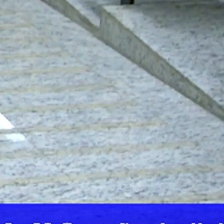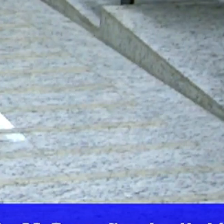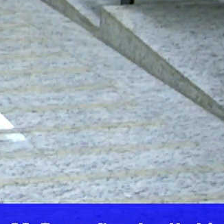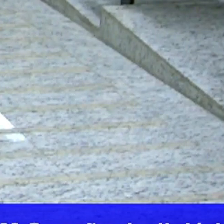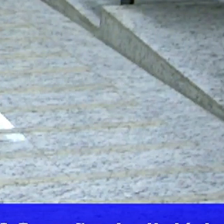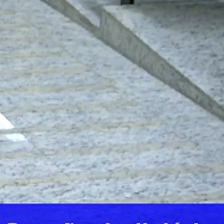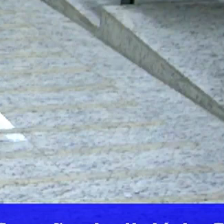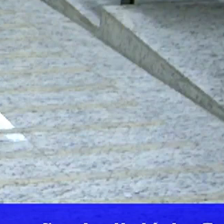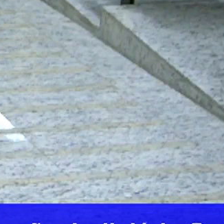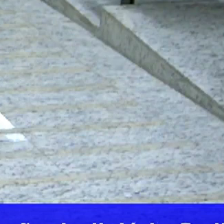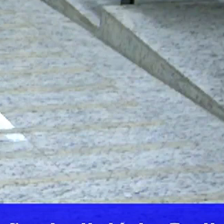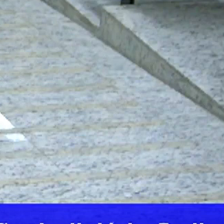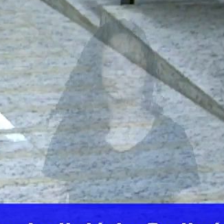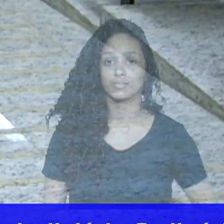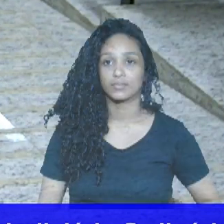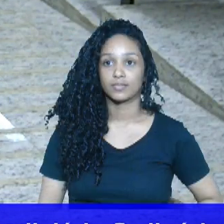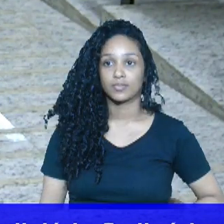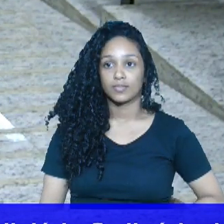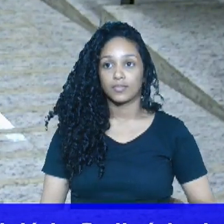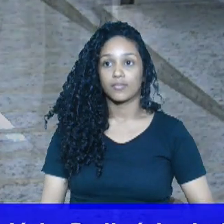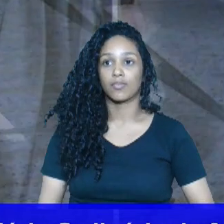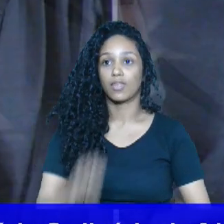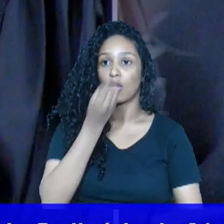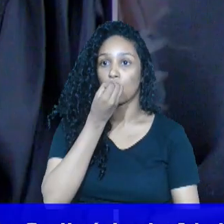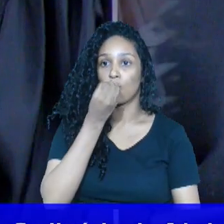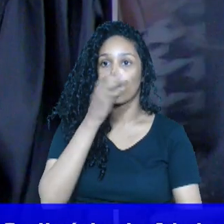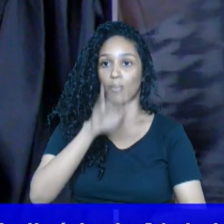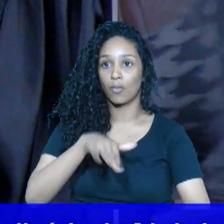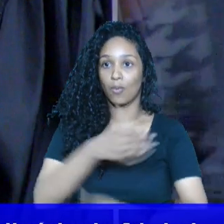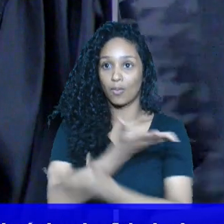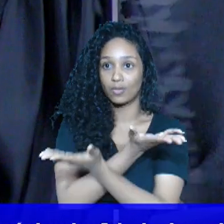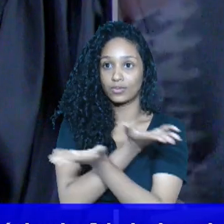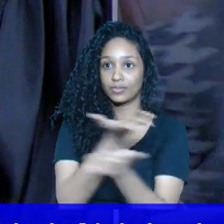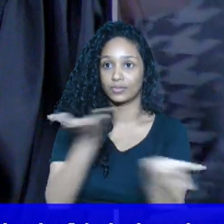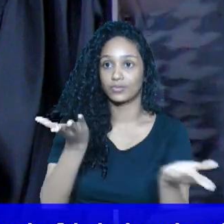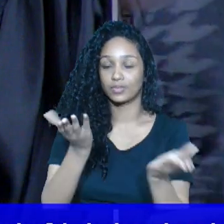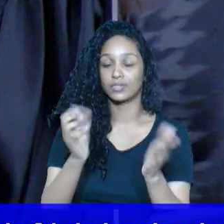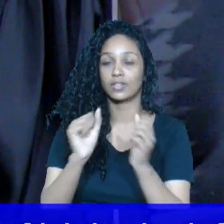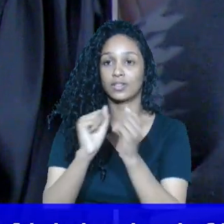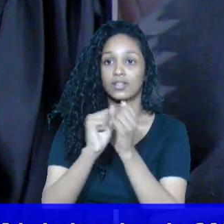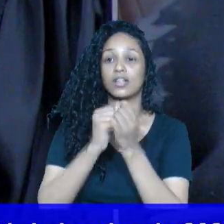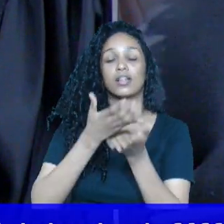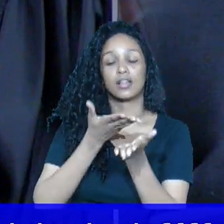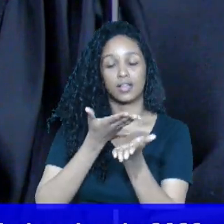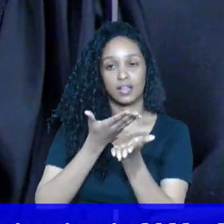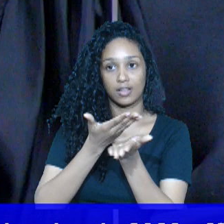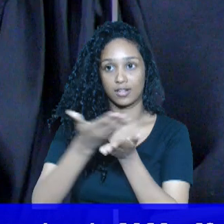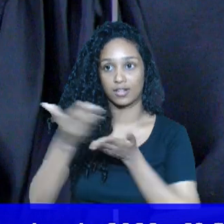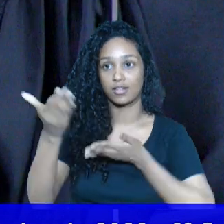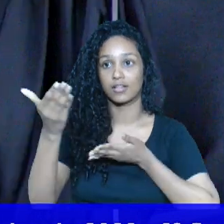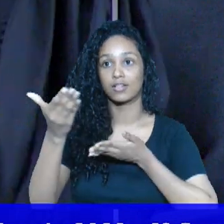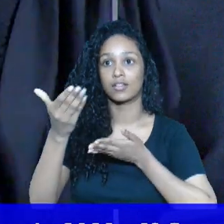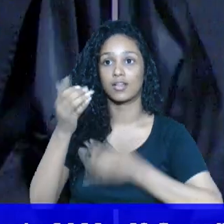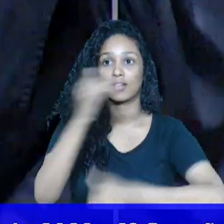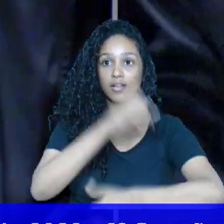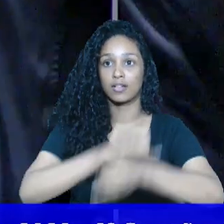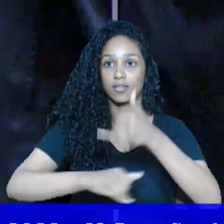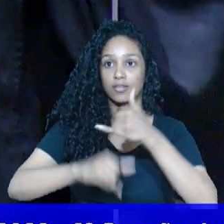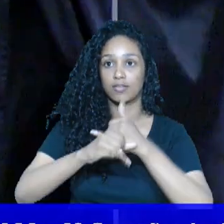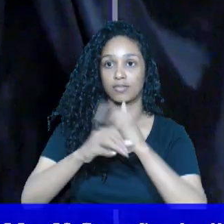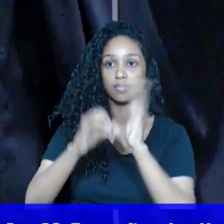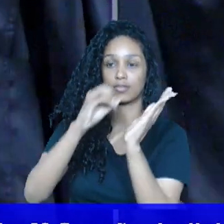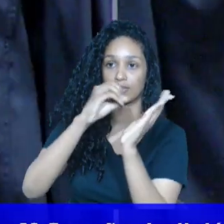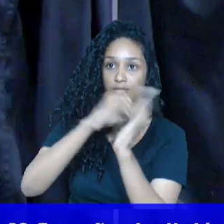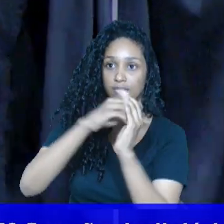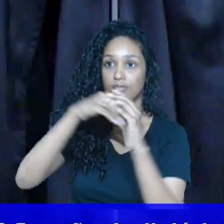Recording in progress. Boa tarde a todos. Havendo quórum, declaro aberto a sexta sessão judiciária ordinária do Tribunal Regional Eleitoral,